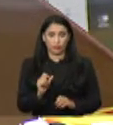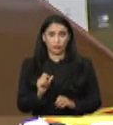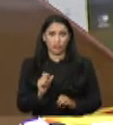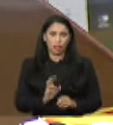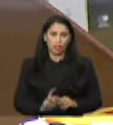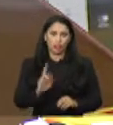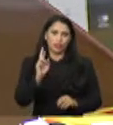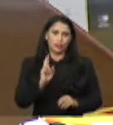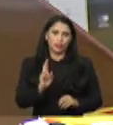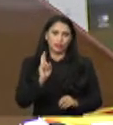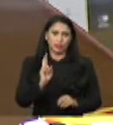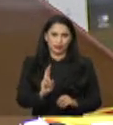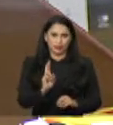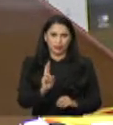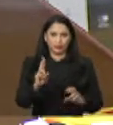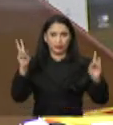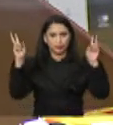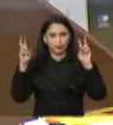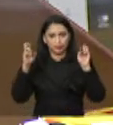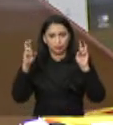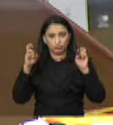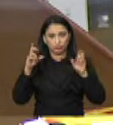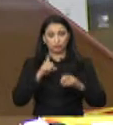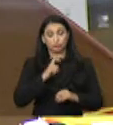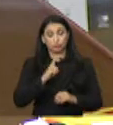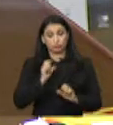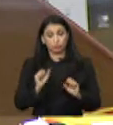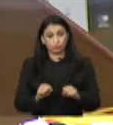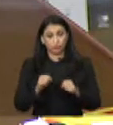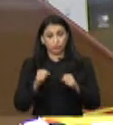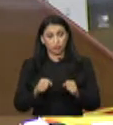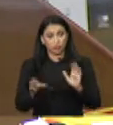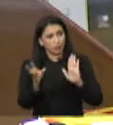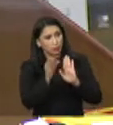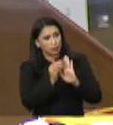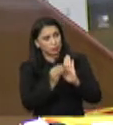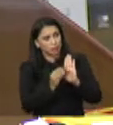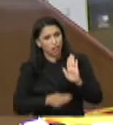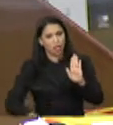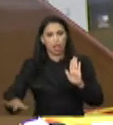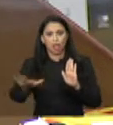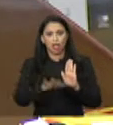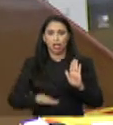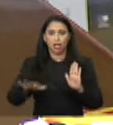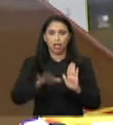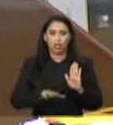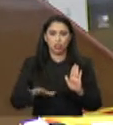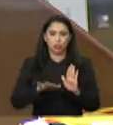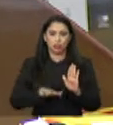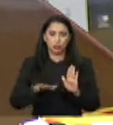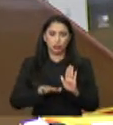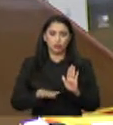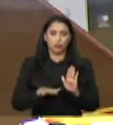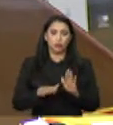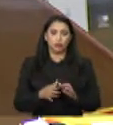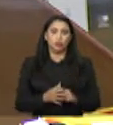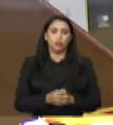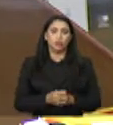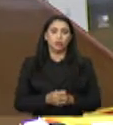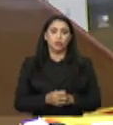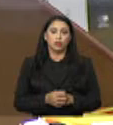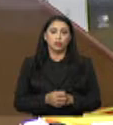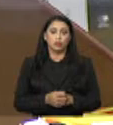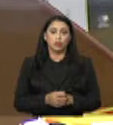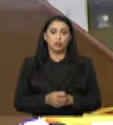representa reconsideração completa do tema pelo Estado devendo ser aplicada a todos os efeitos pendentes a todos os feitos